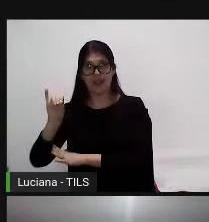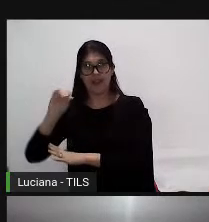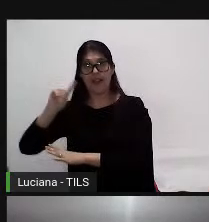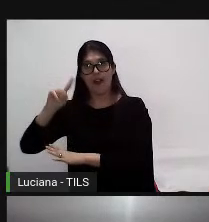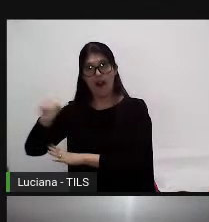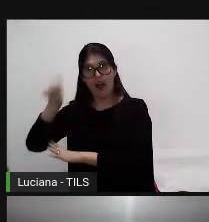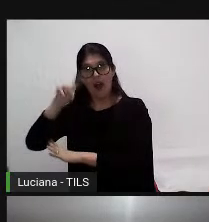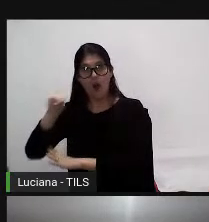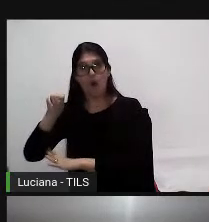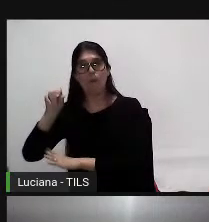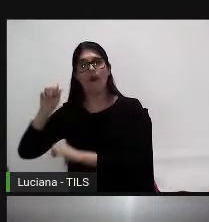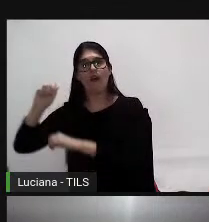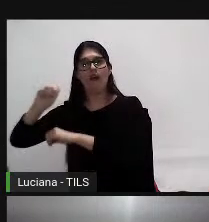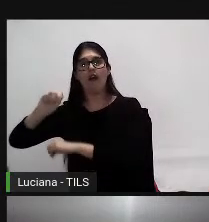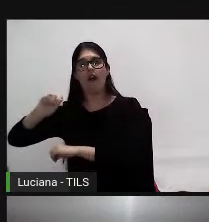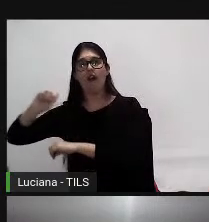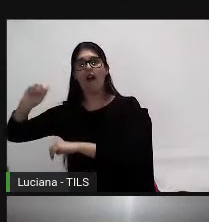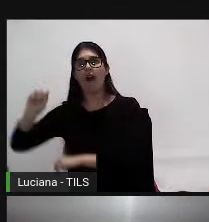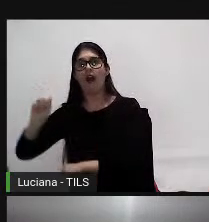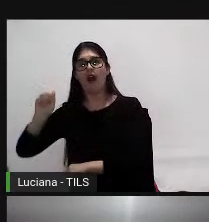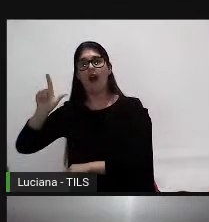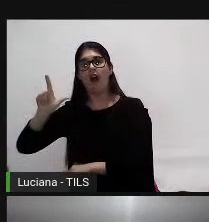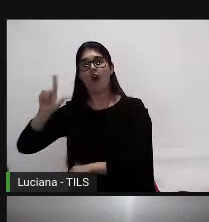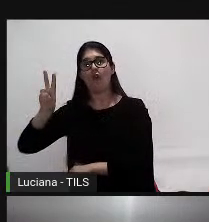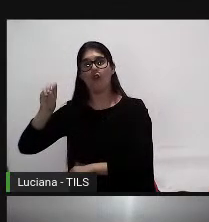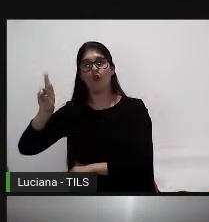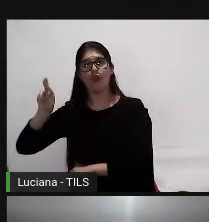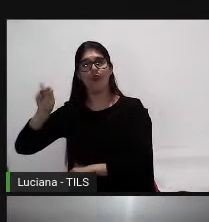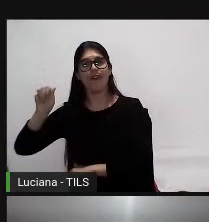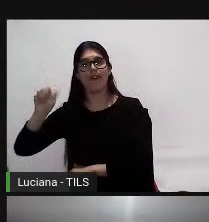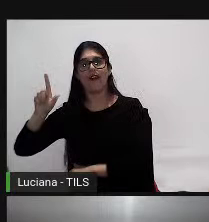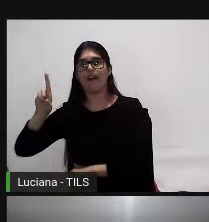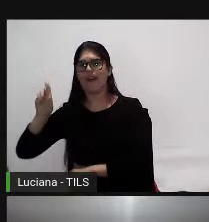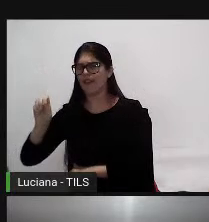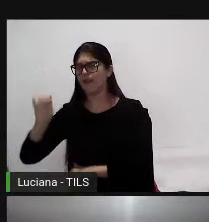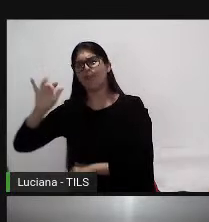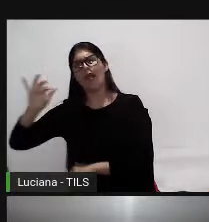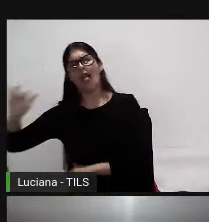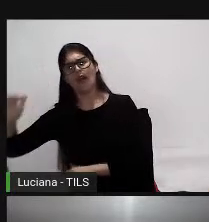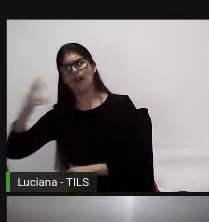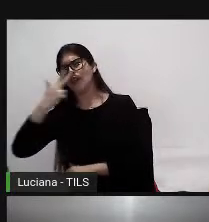tá? Então, com todo o restante, tá? Arroba